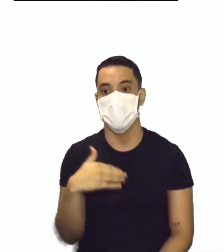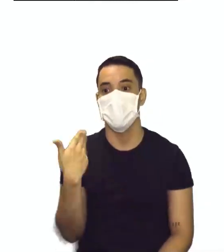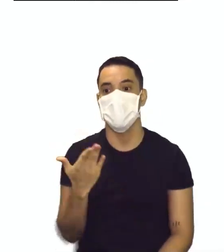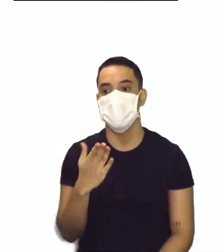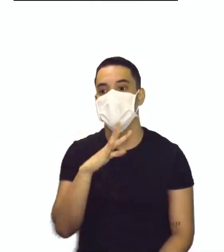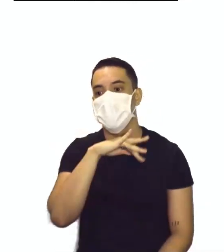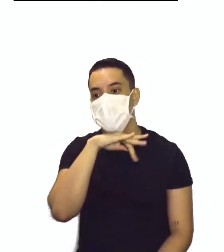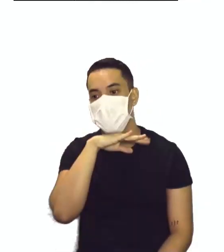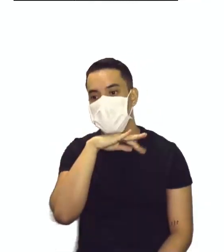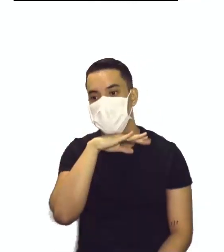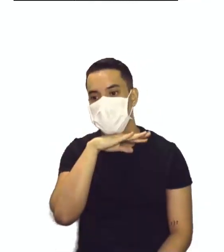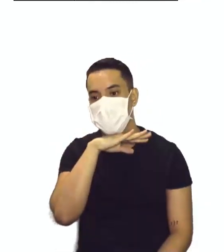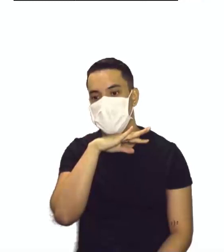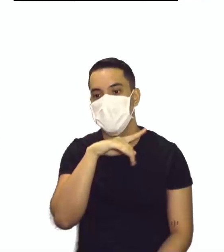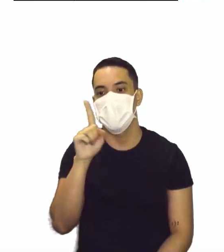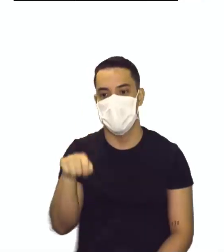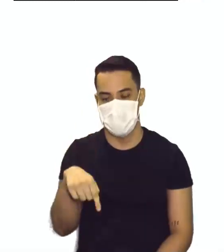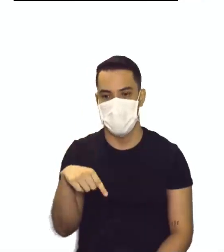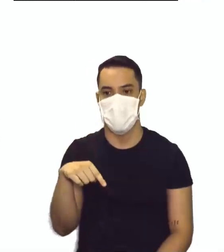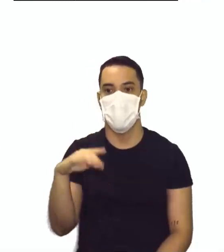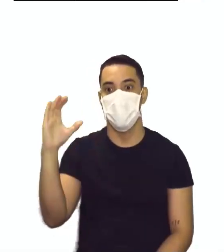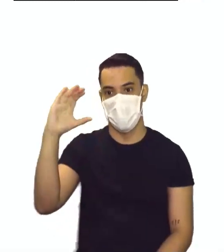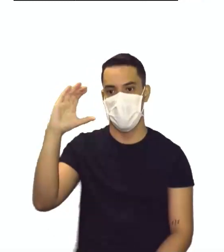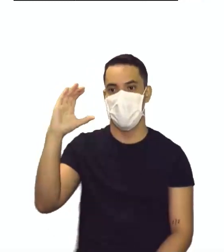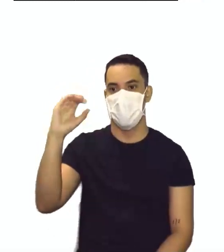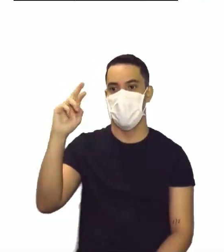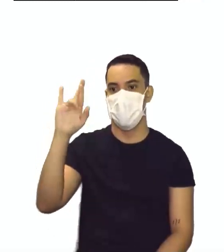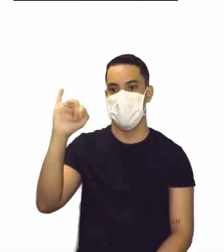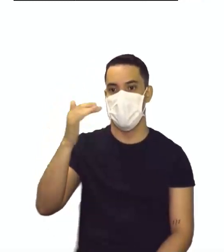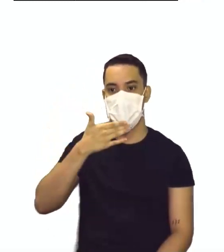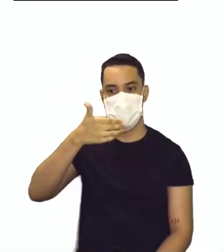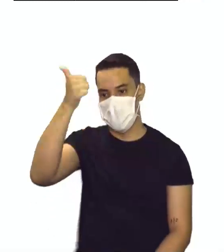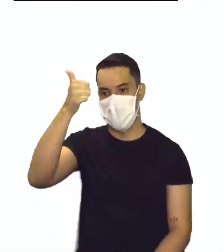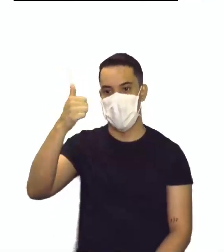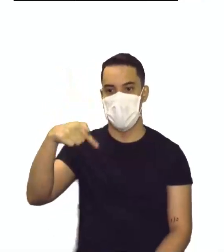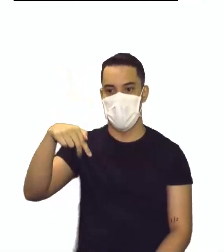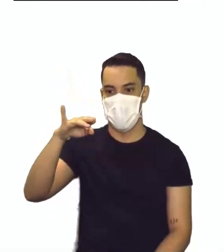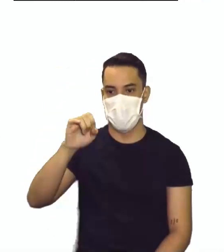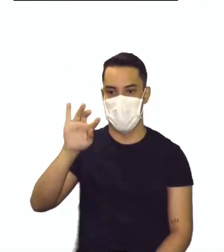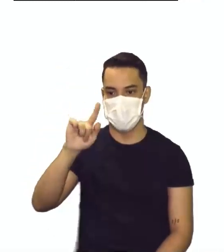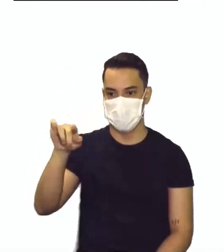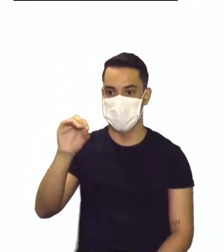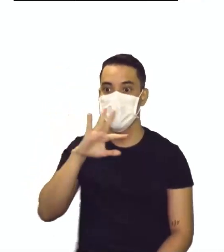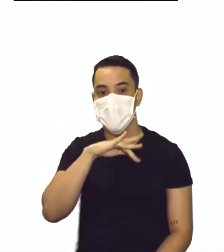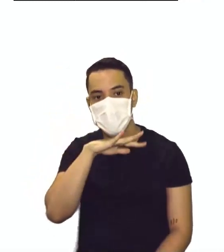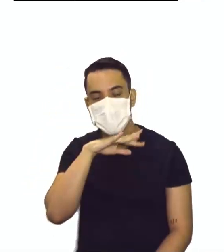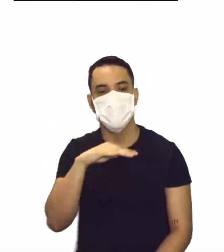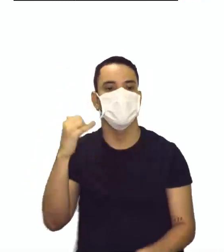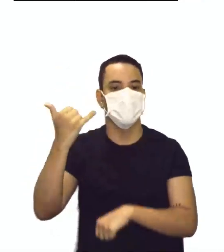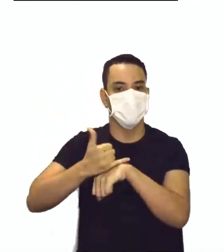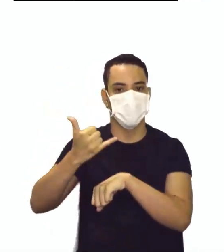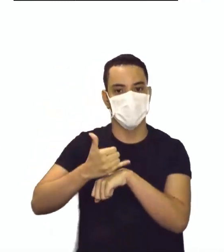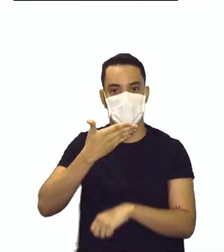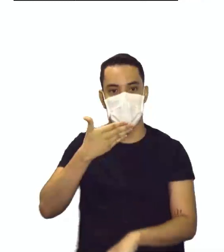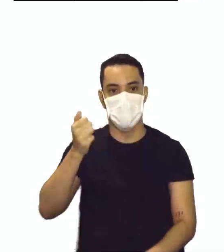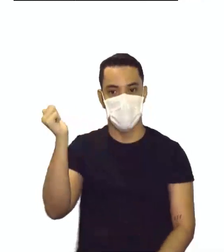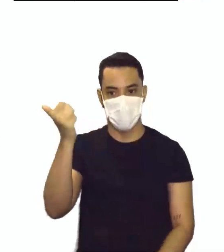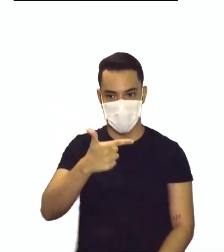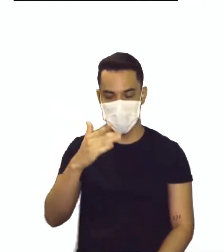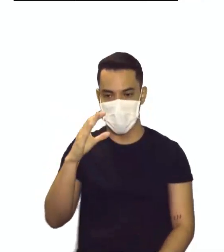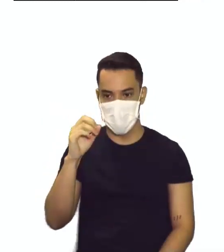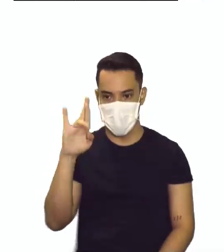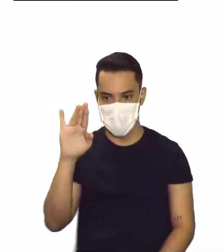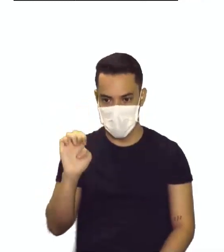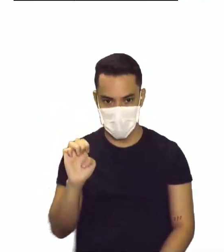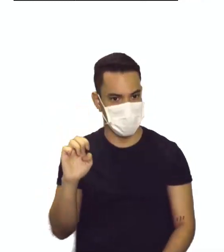o quartzo, certo? Então, vamos ver aqui. O ferro é melhor condutor elétrico que o